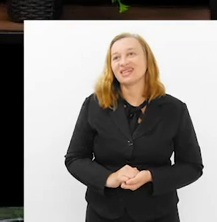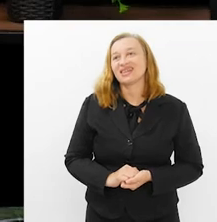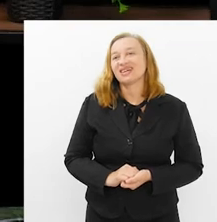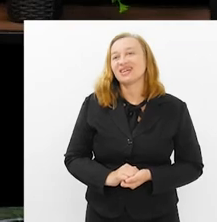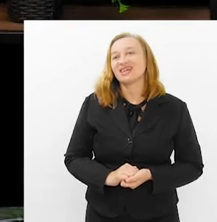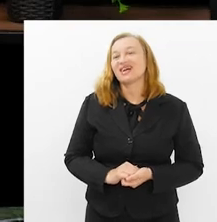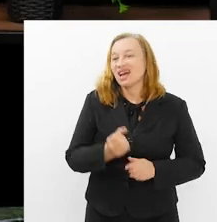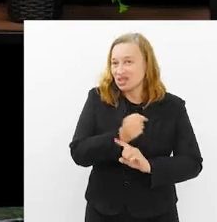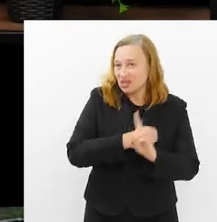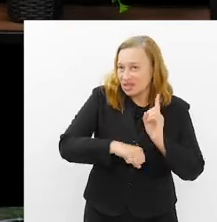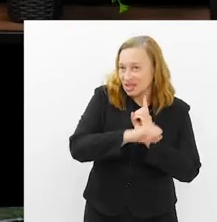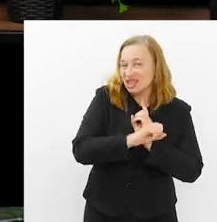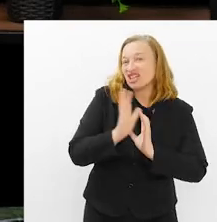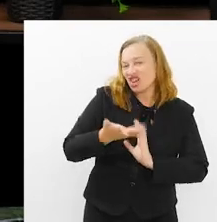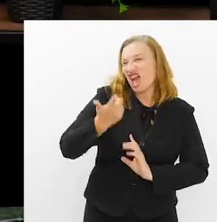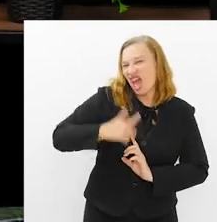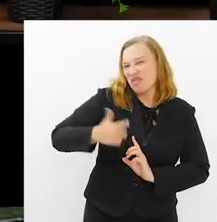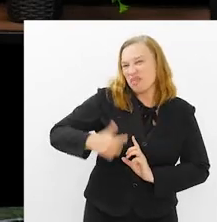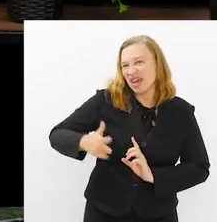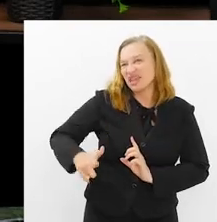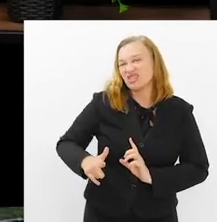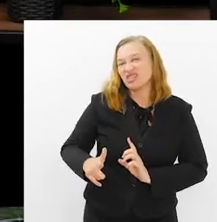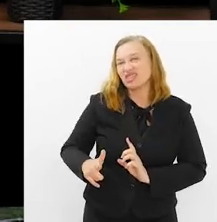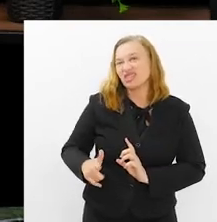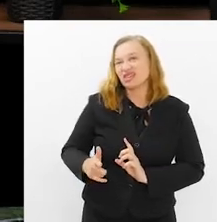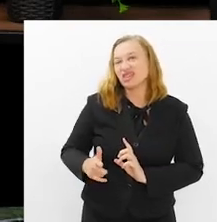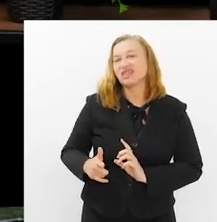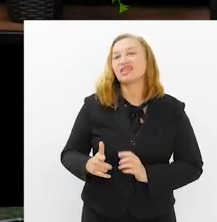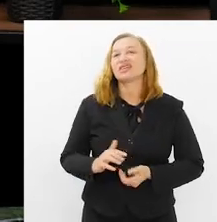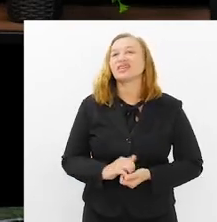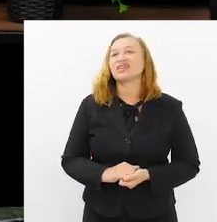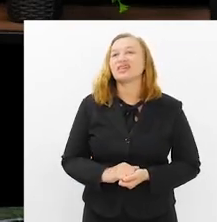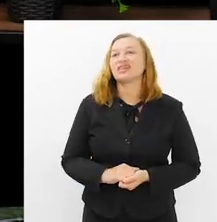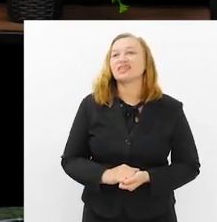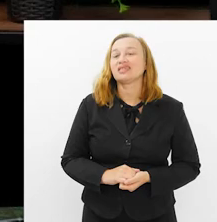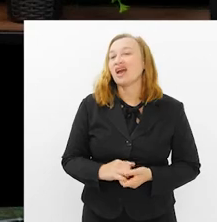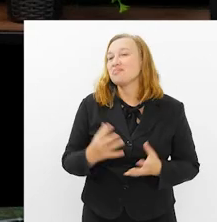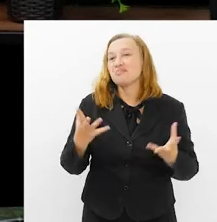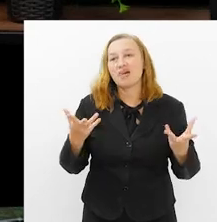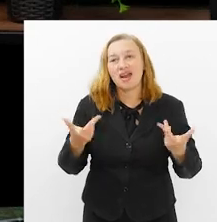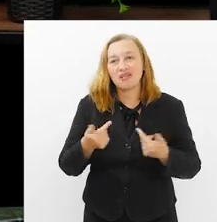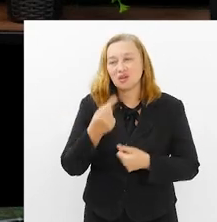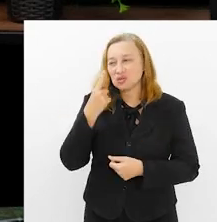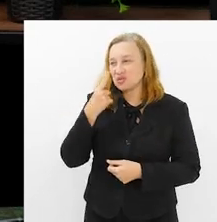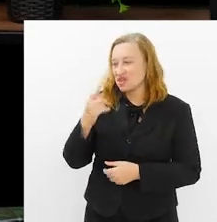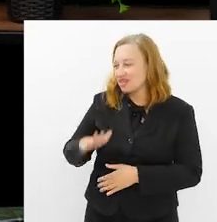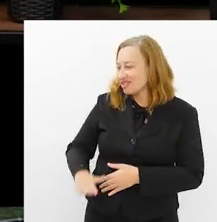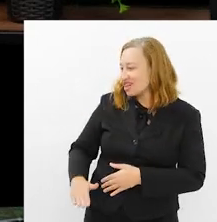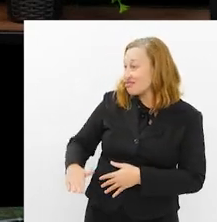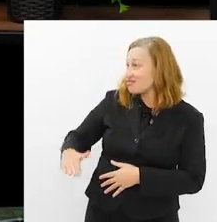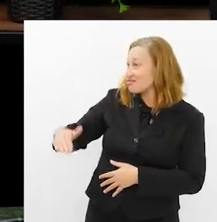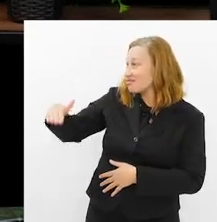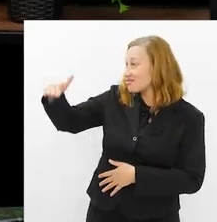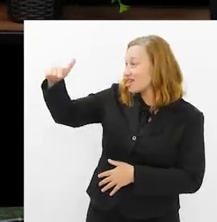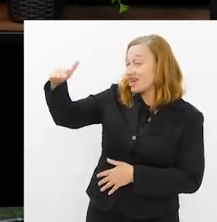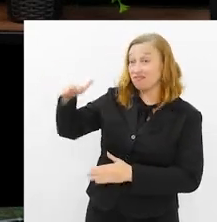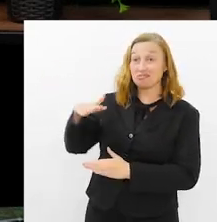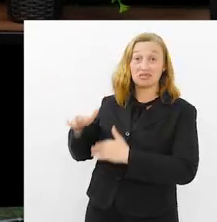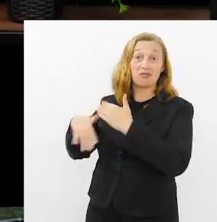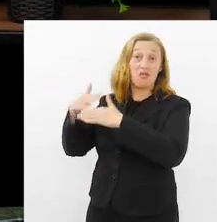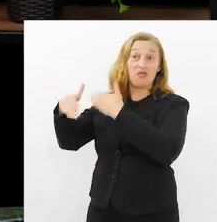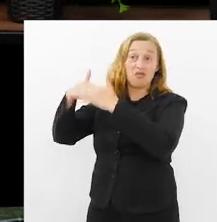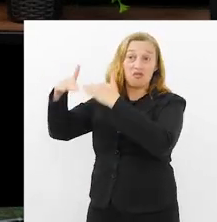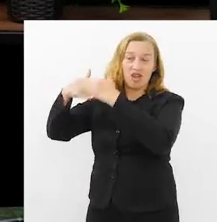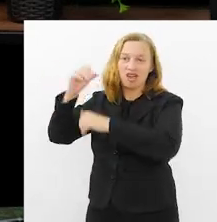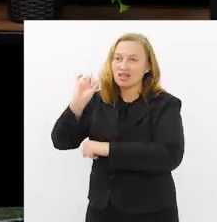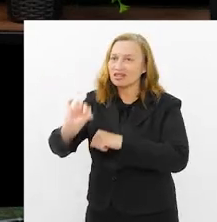mundo, a maioria da sociedade já repete isso, né, de uma forma ostensiva. É uma delícia vê-los crescer,